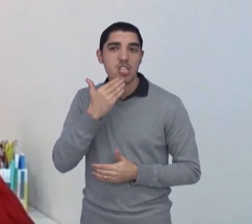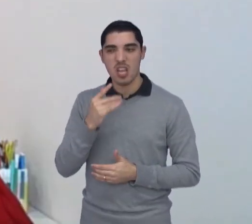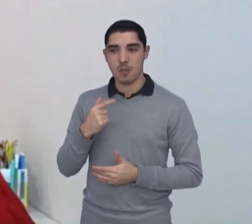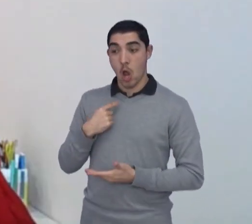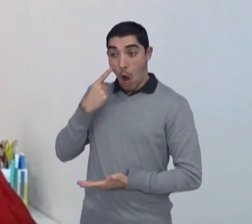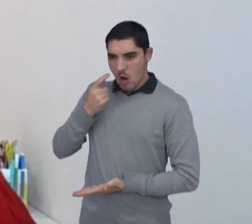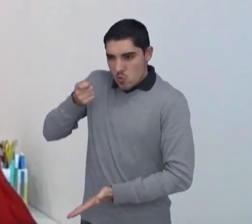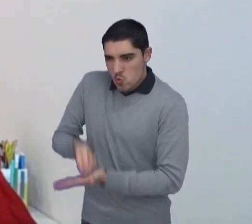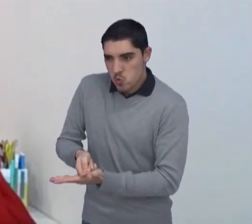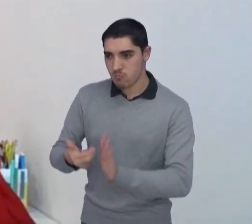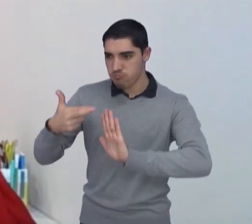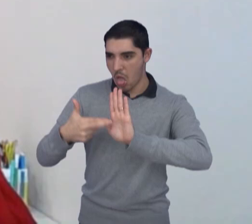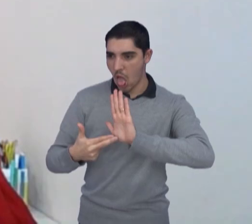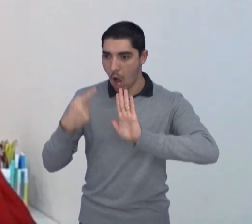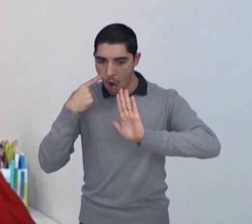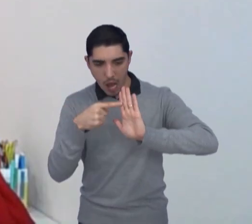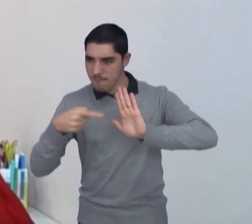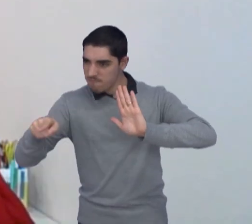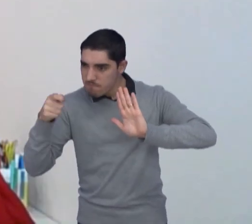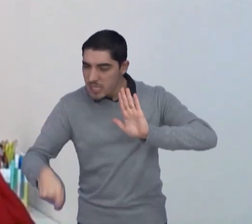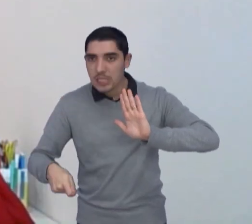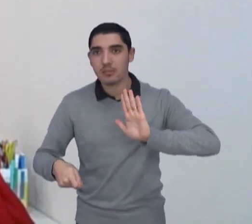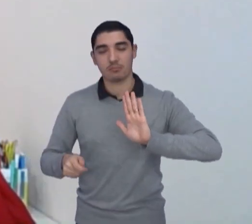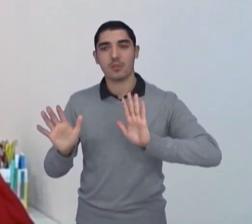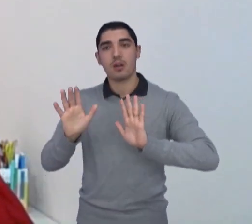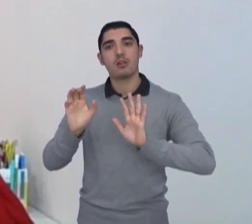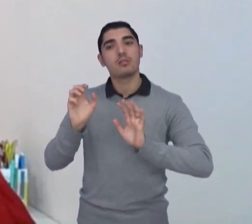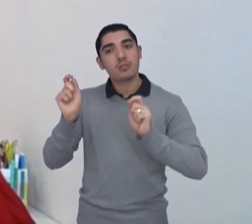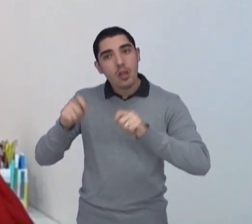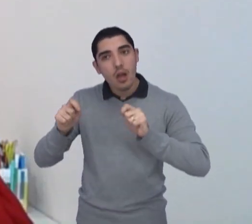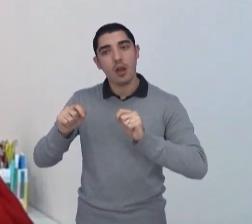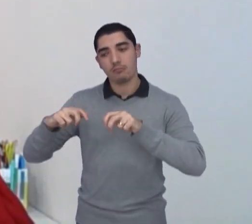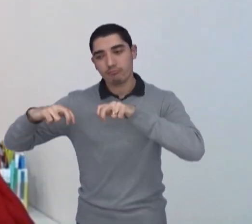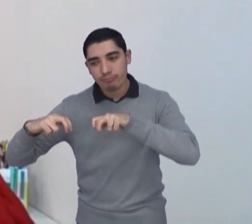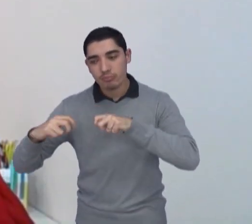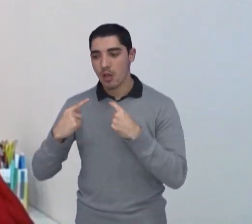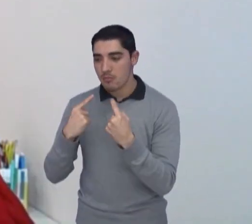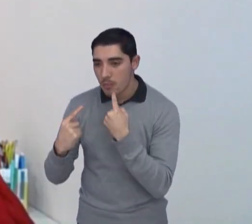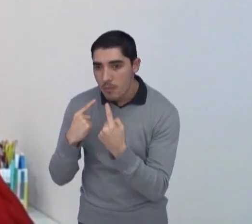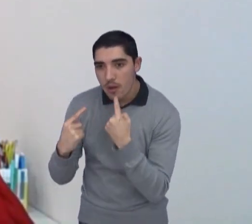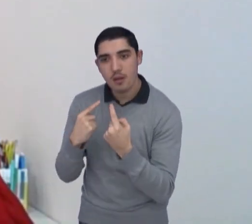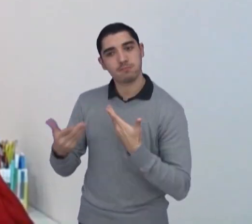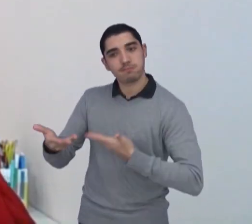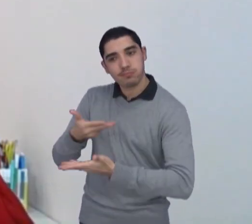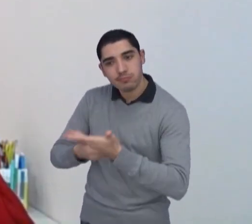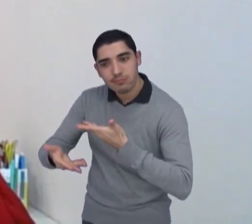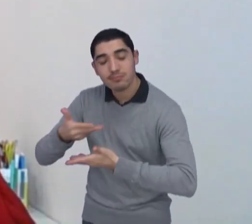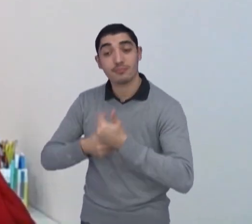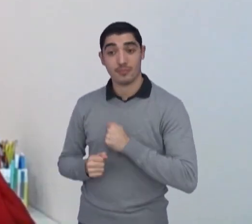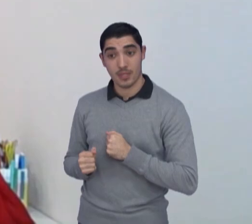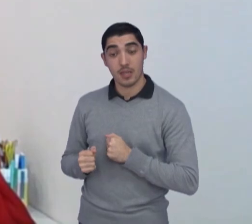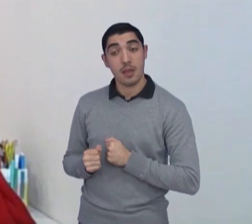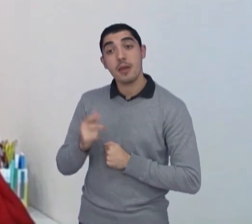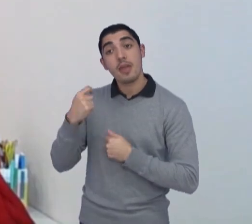né, impondo. Muitas vezes uma conversa, um diálogo, onde você se coloca no processo de